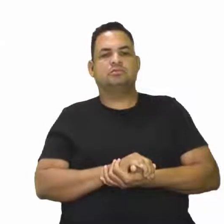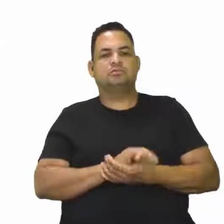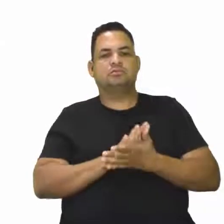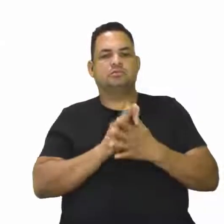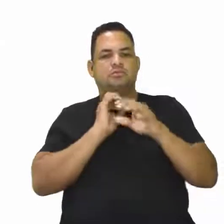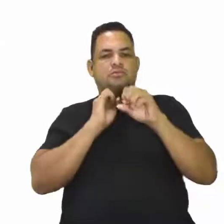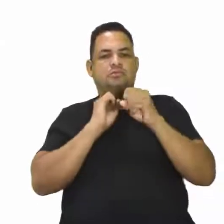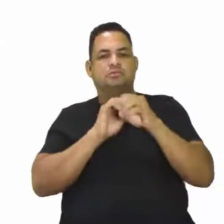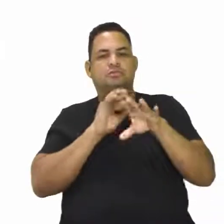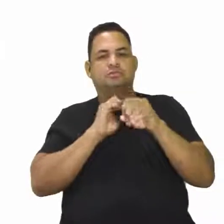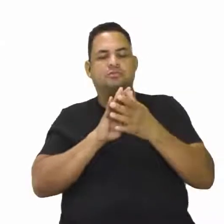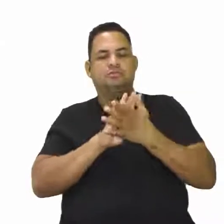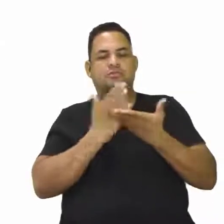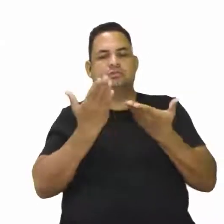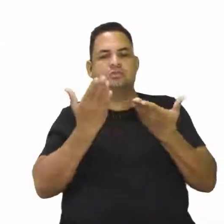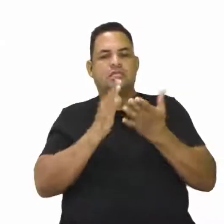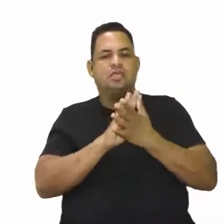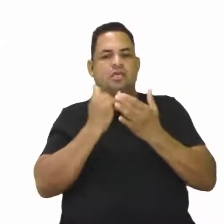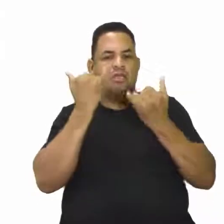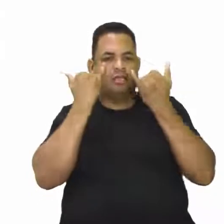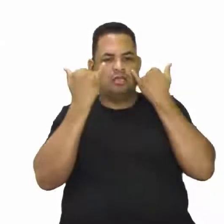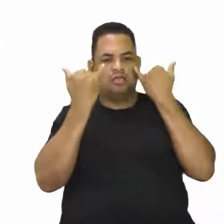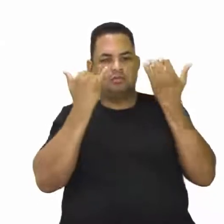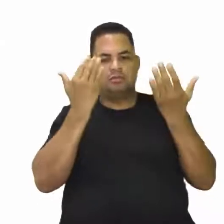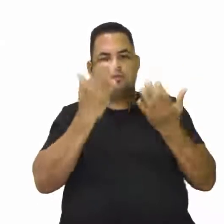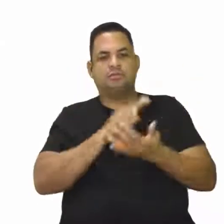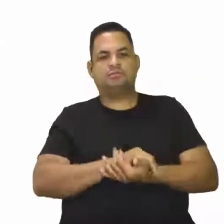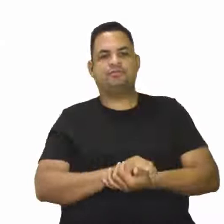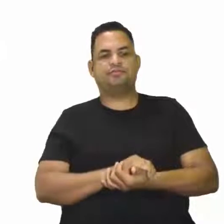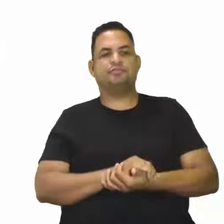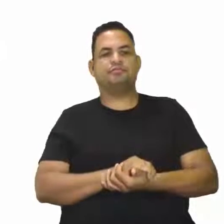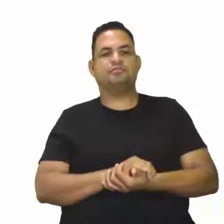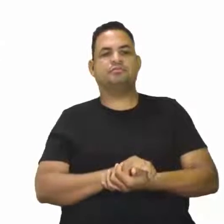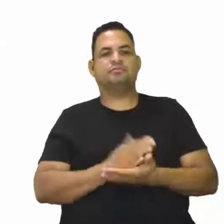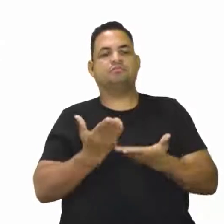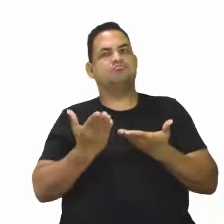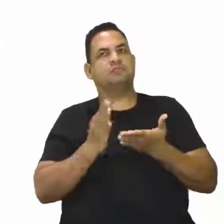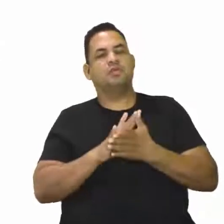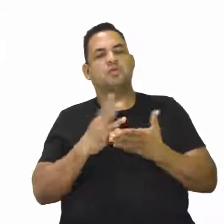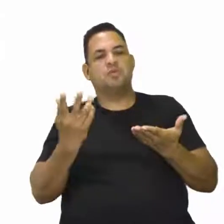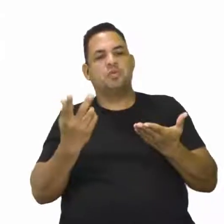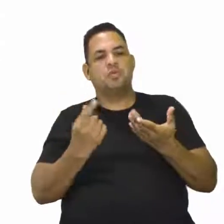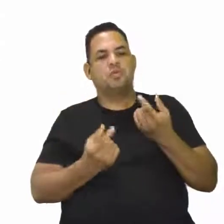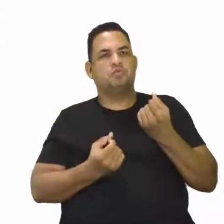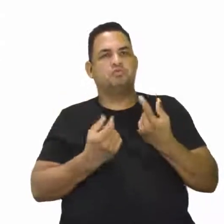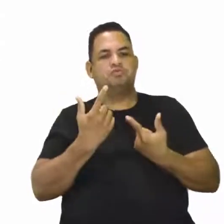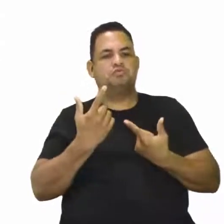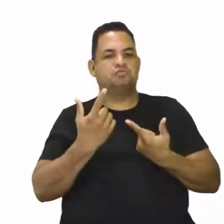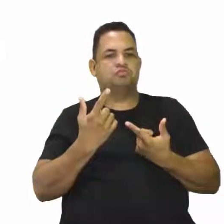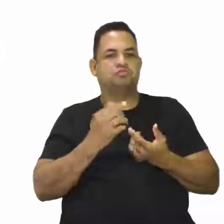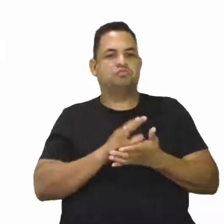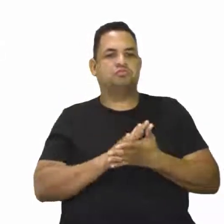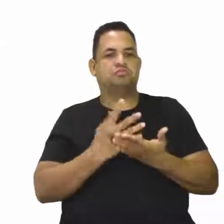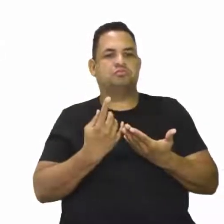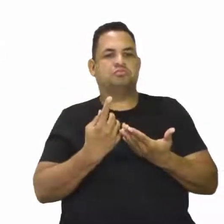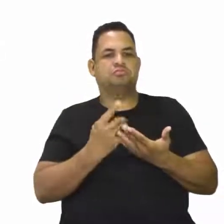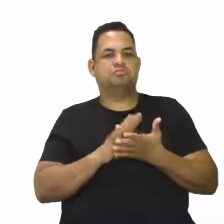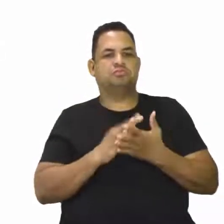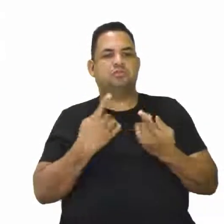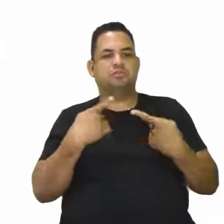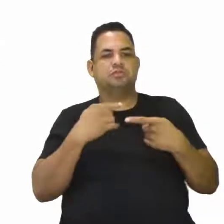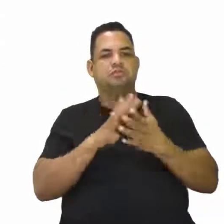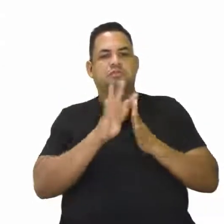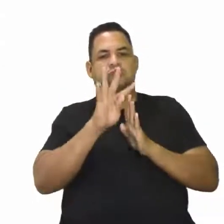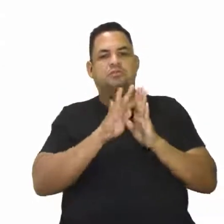transmitir informação, né? Claro, porque ele é um texto informativo. Sobre algo, ao contrário dos textos poéticos